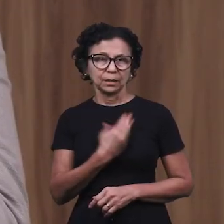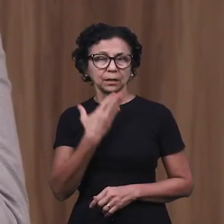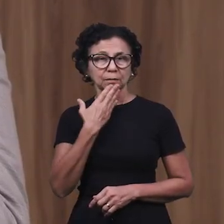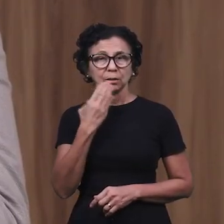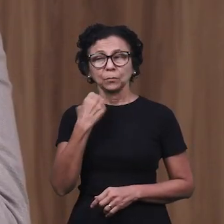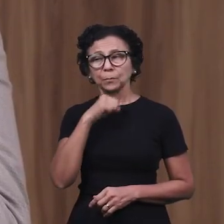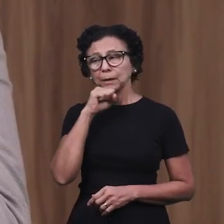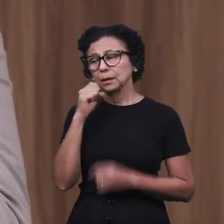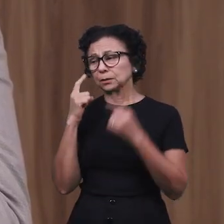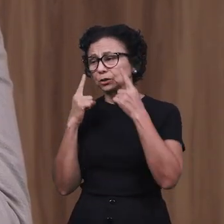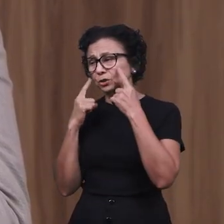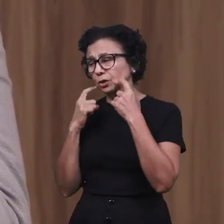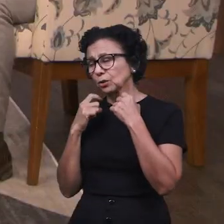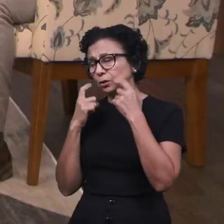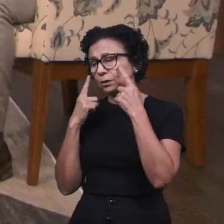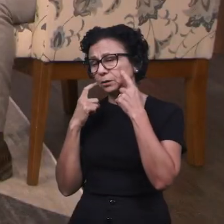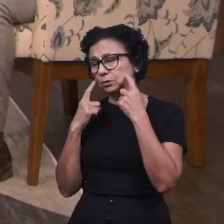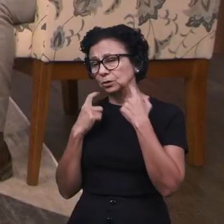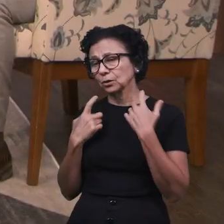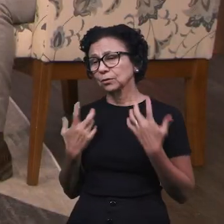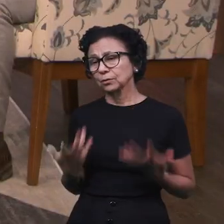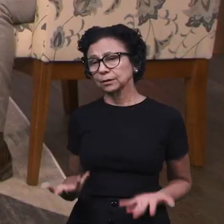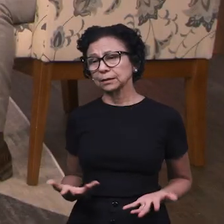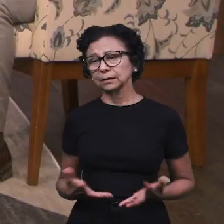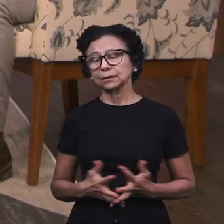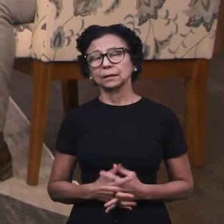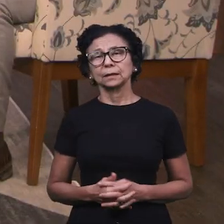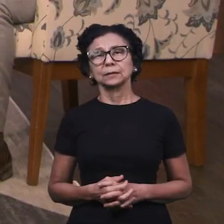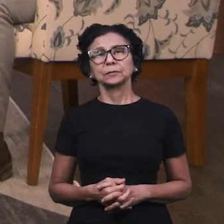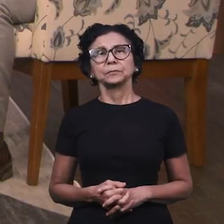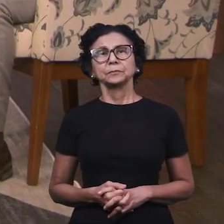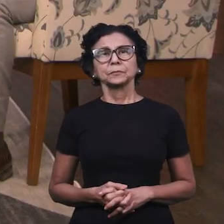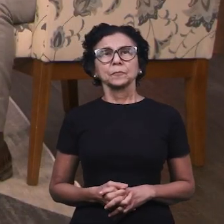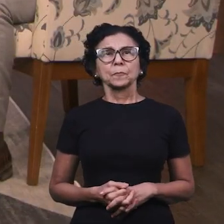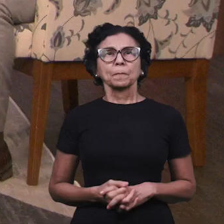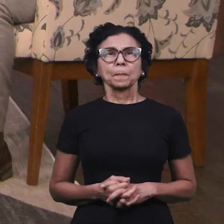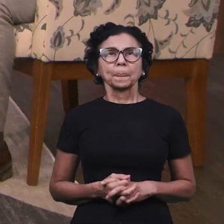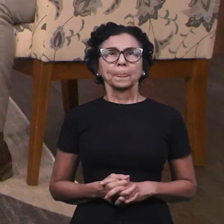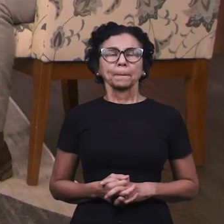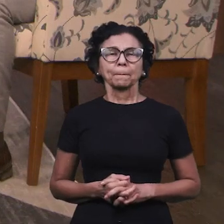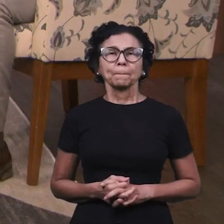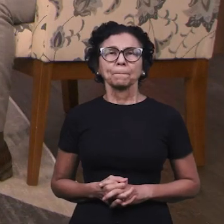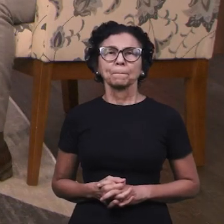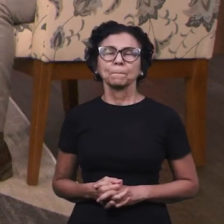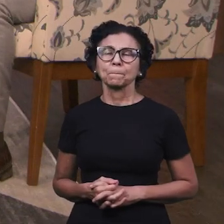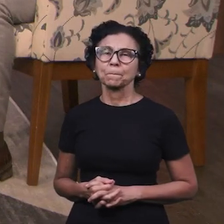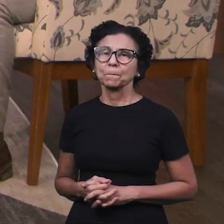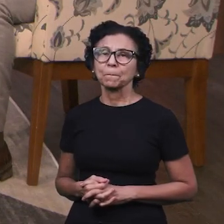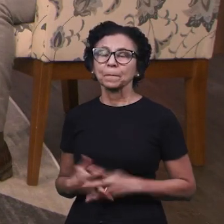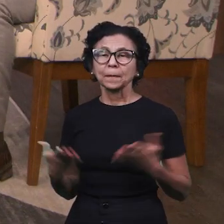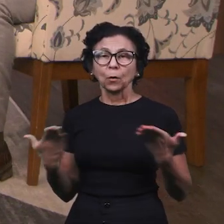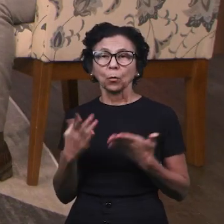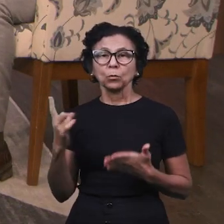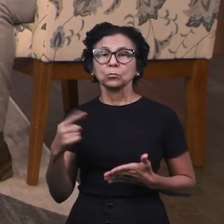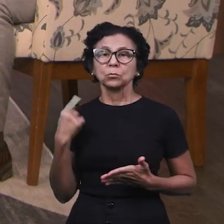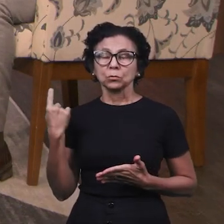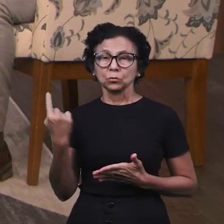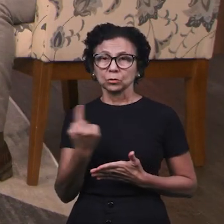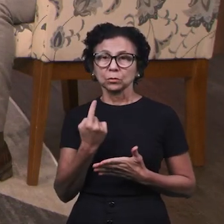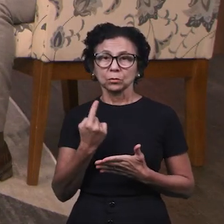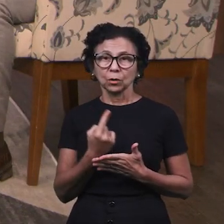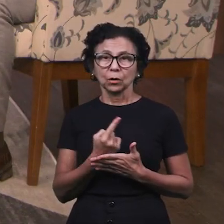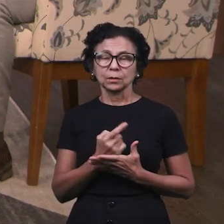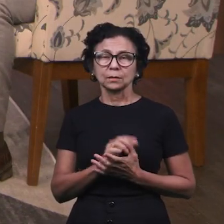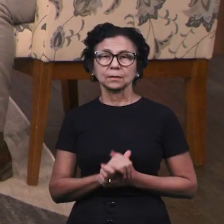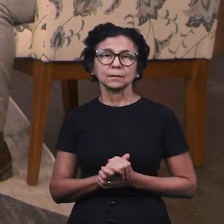até chora. Que prefigura a igreja, né, pastor? Exato. Porque nós somos aqueles que tivemos um encontro com Jesus e damos louvores, glória, porque nós oramos a